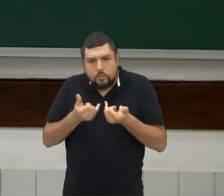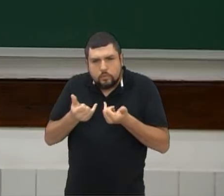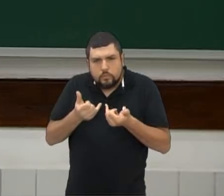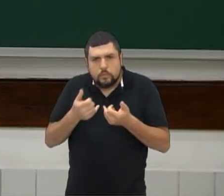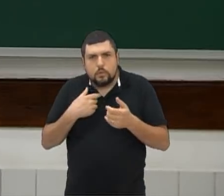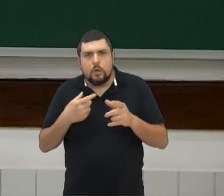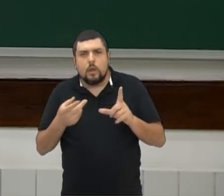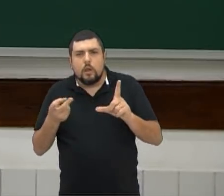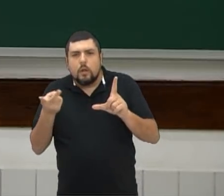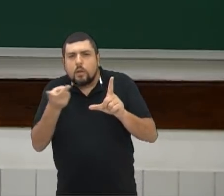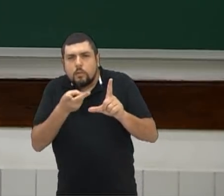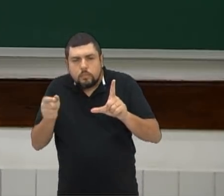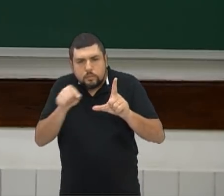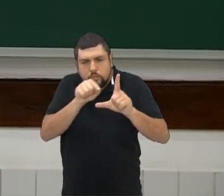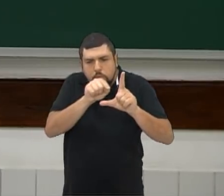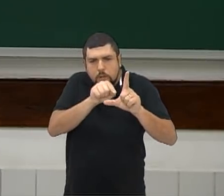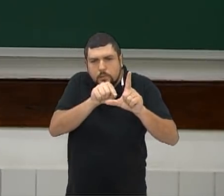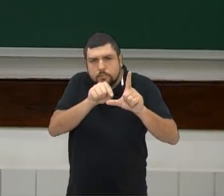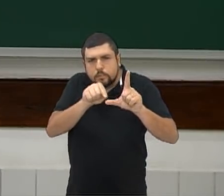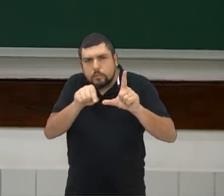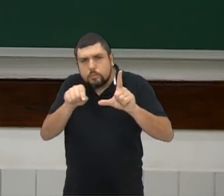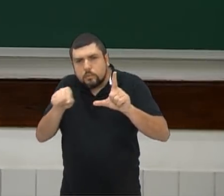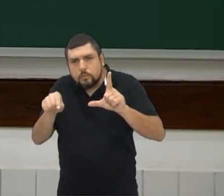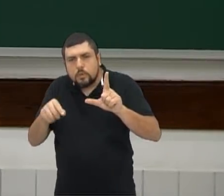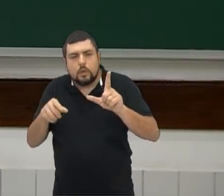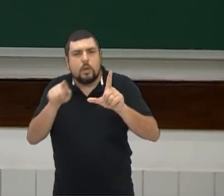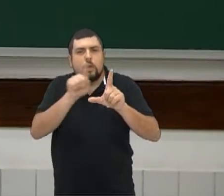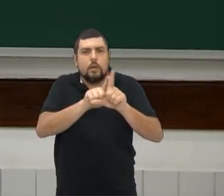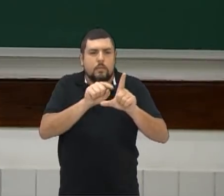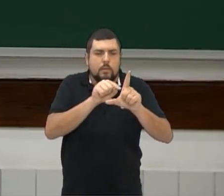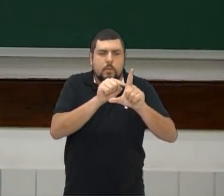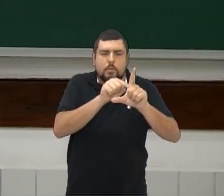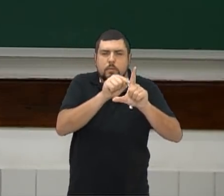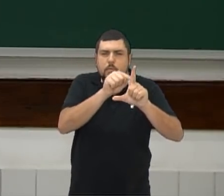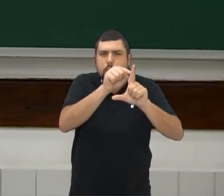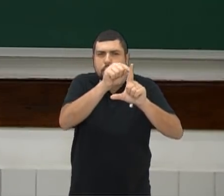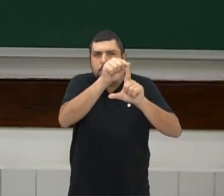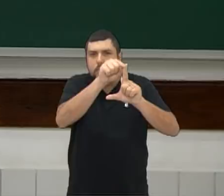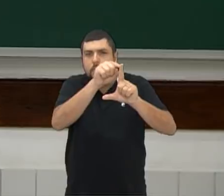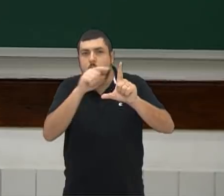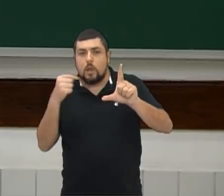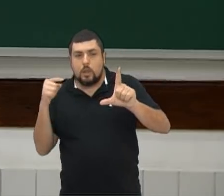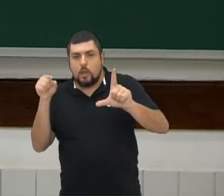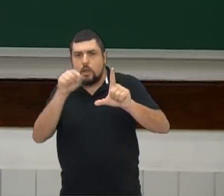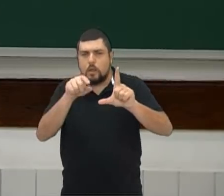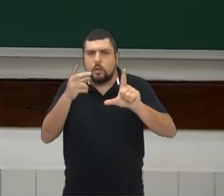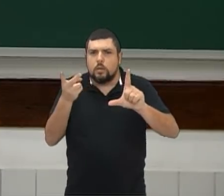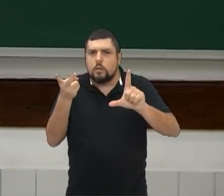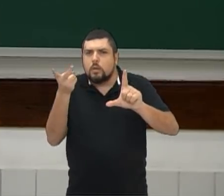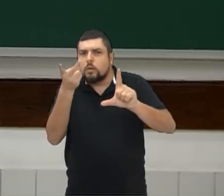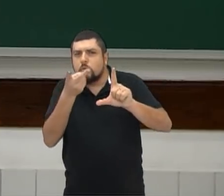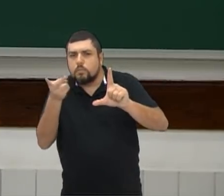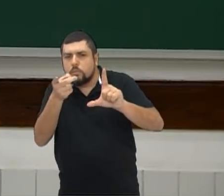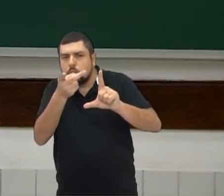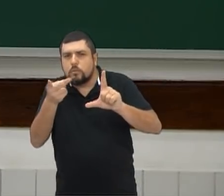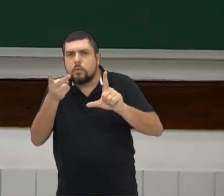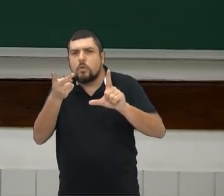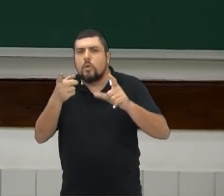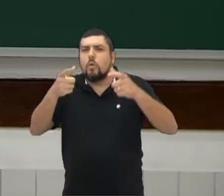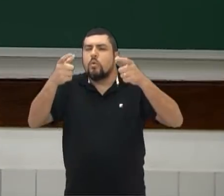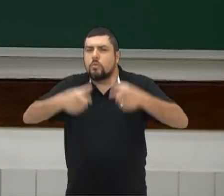a pergunta ou o exercício e ele passa o par ordenado, você vai no plano cartesiano identificar a sua